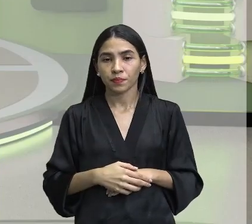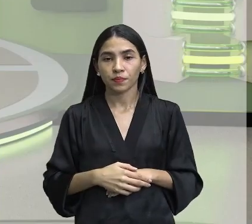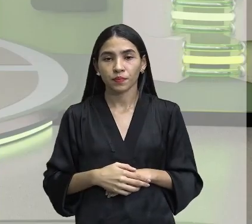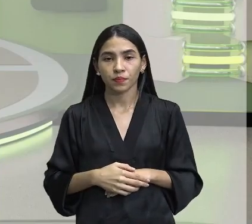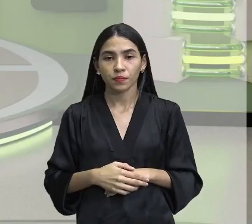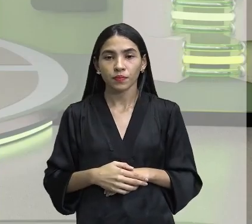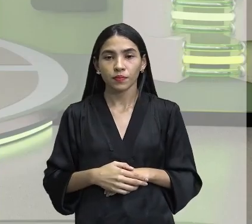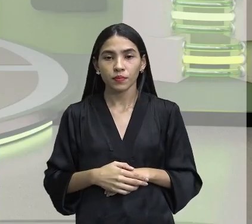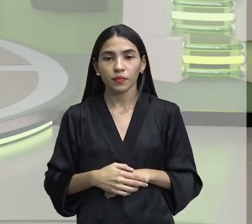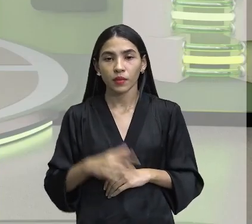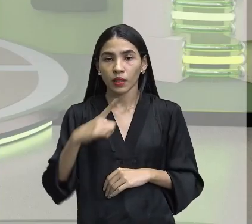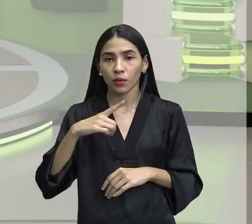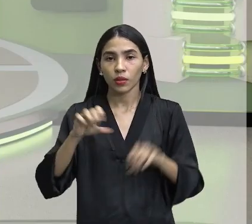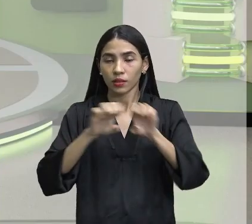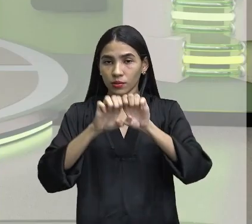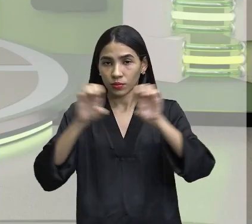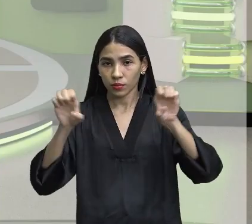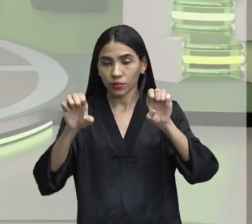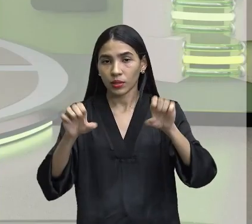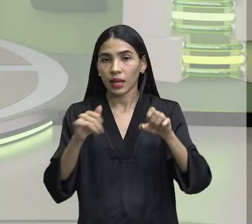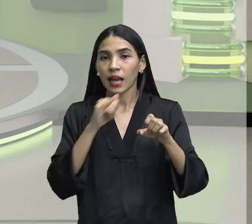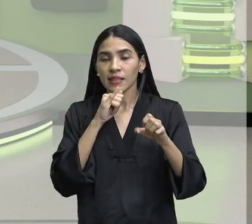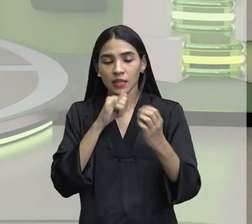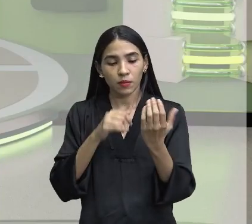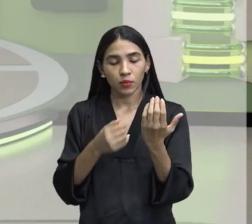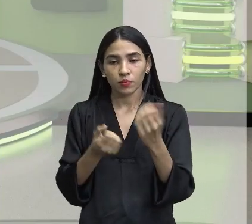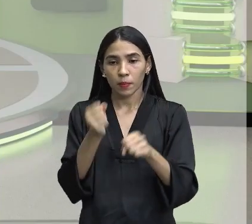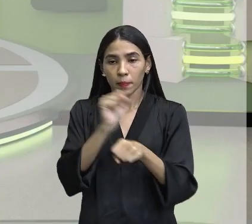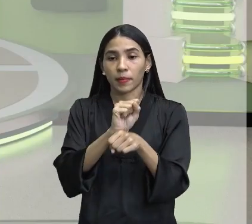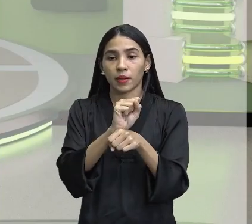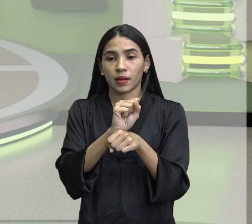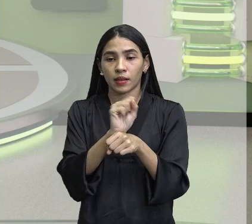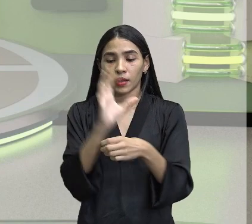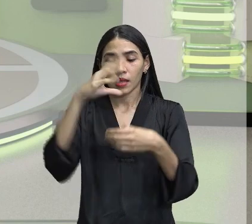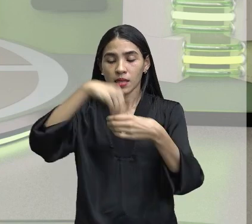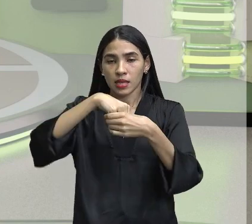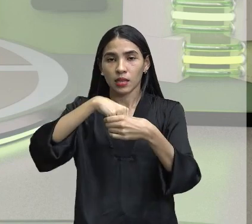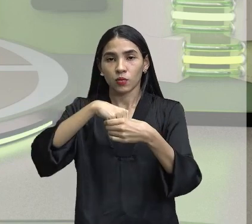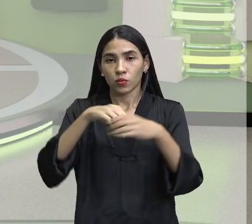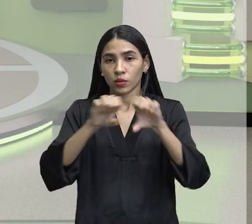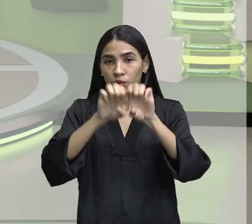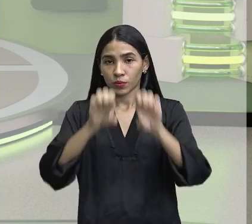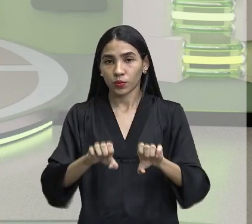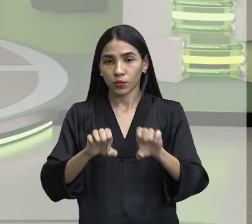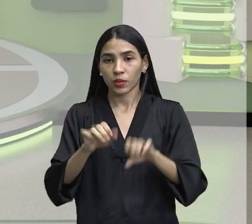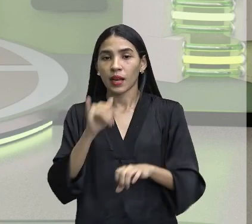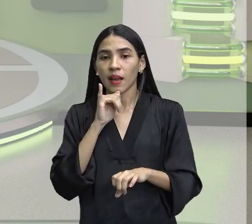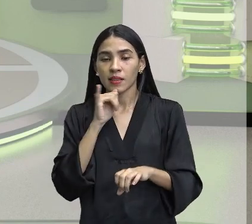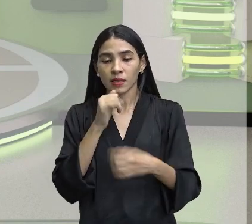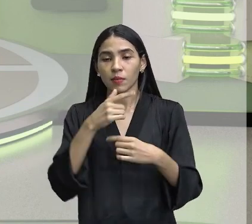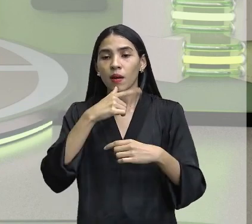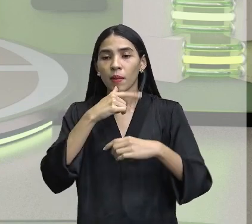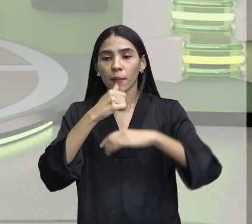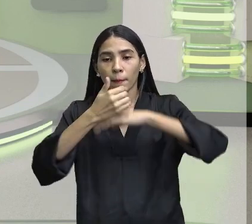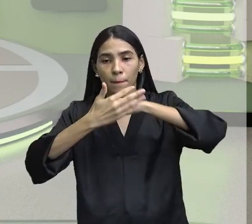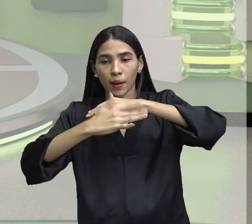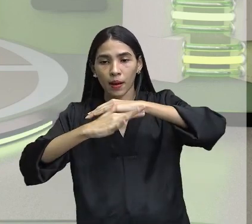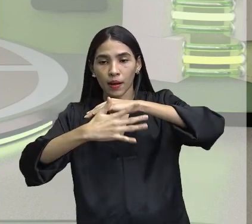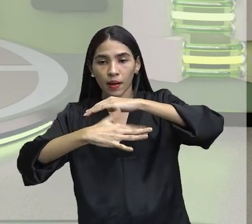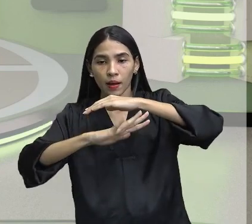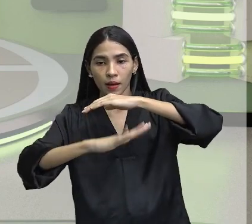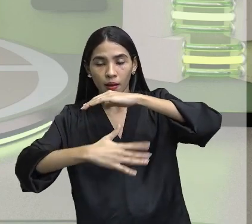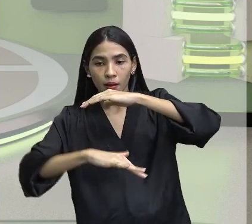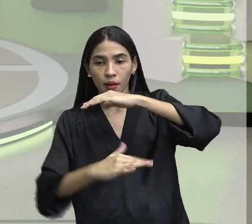essa estrutura fixa dentro do substrato, que seria o fundo do mar ou o fundo do